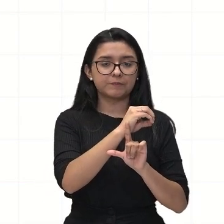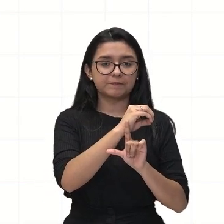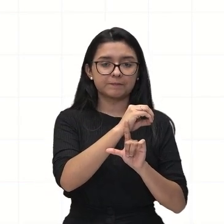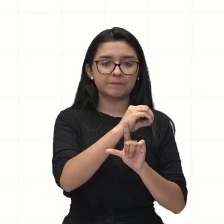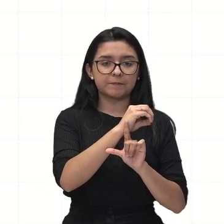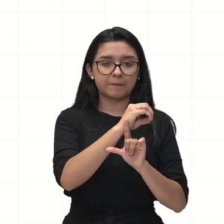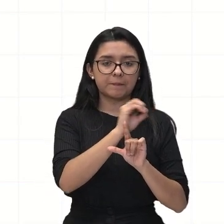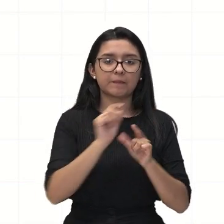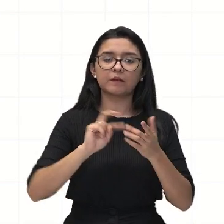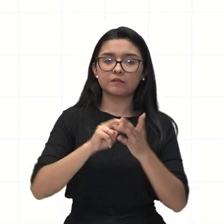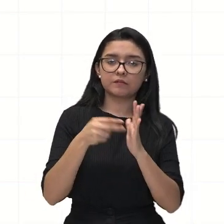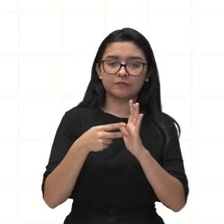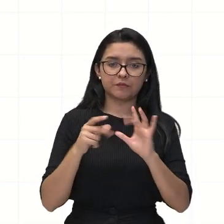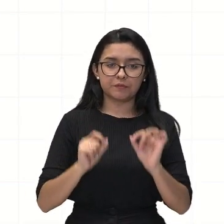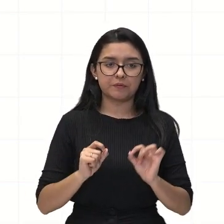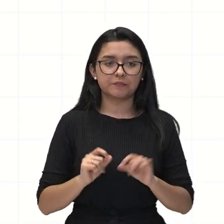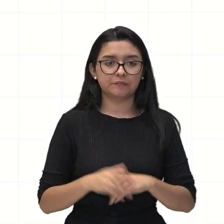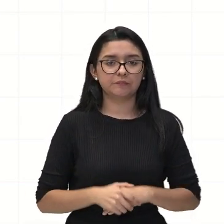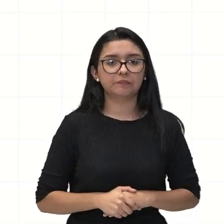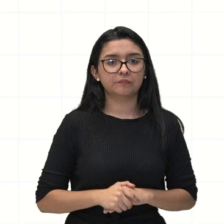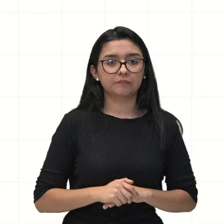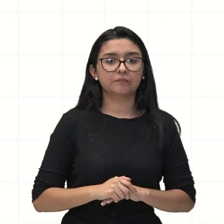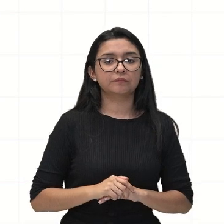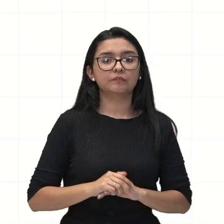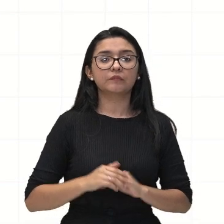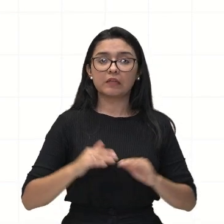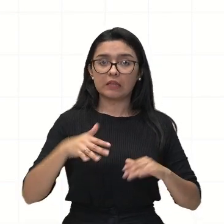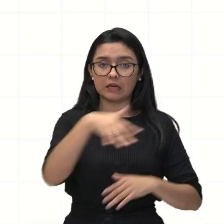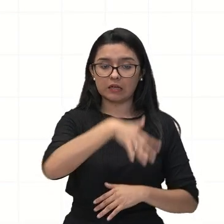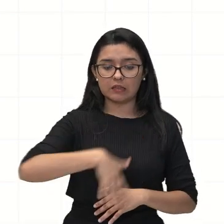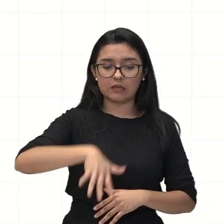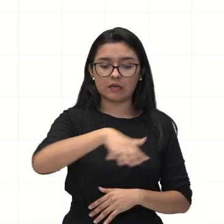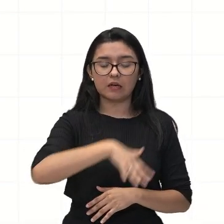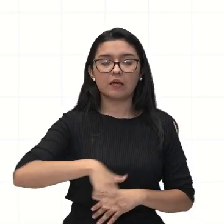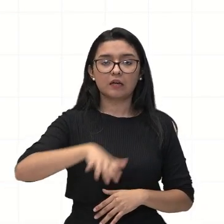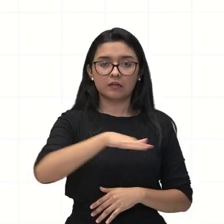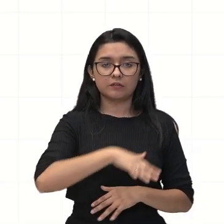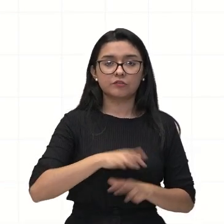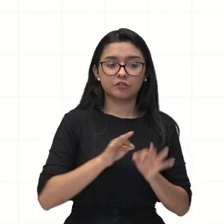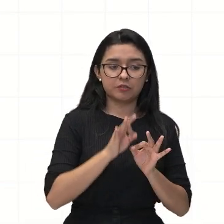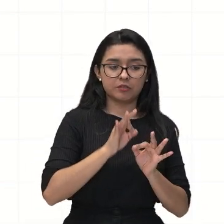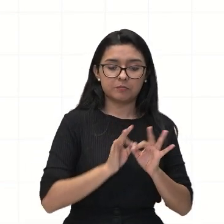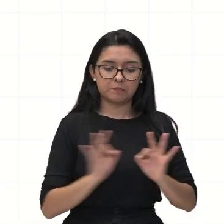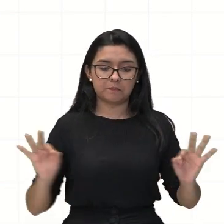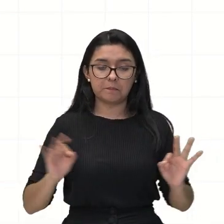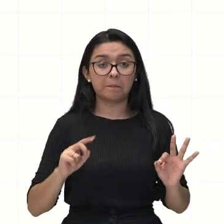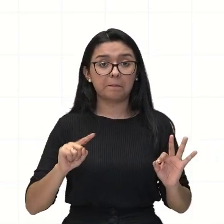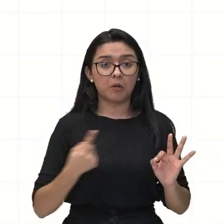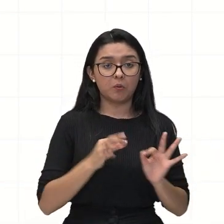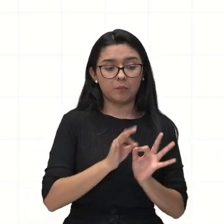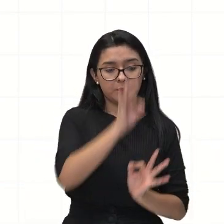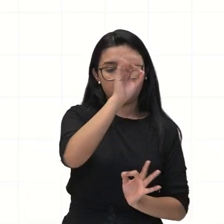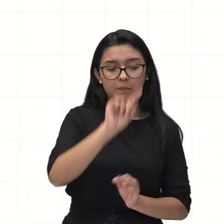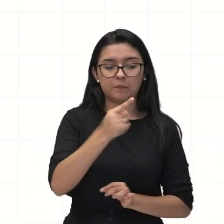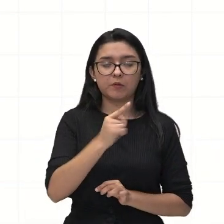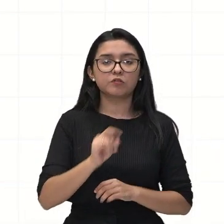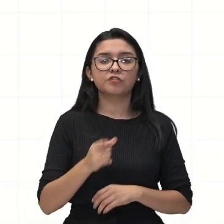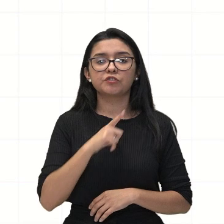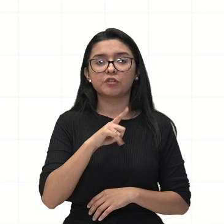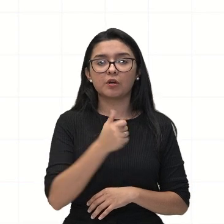20. O que que isso quer dizer? Que naquela área de 1.000 por 1.000, nós tínhamos quantas pessoas morando